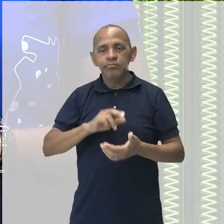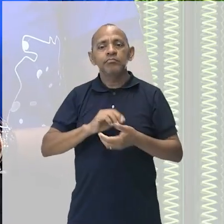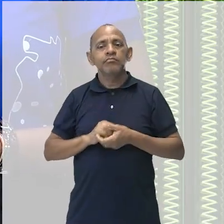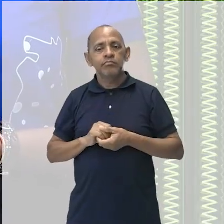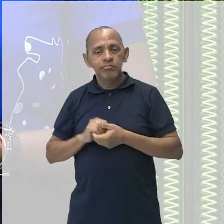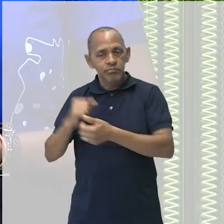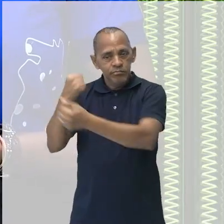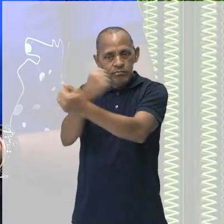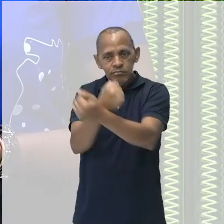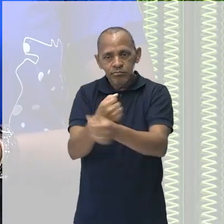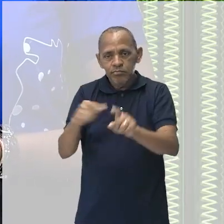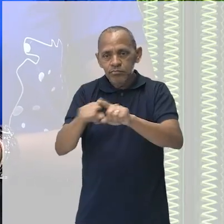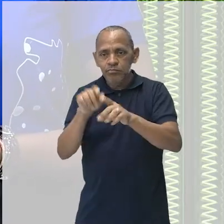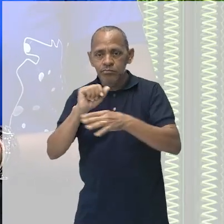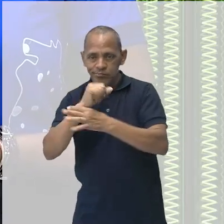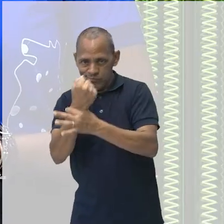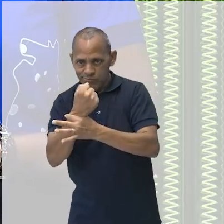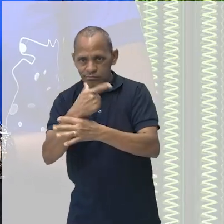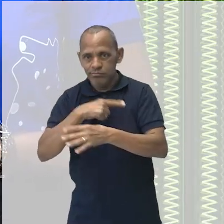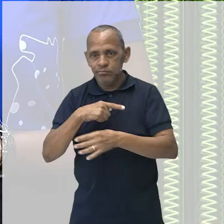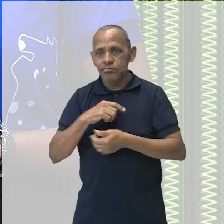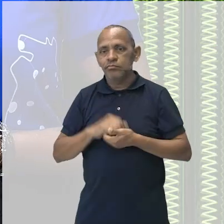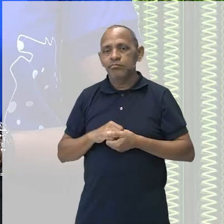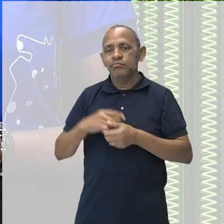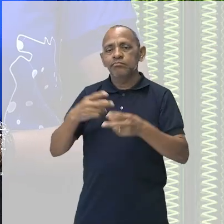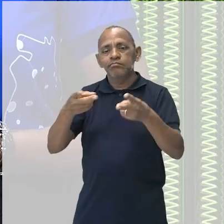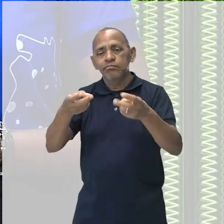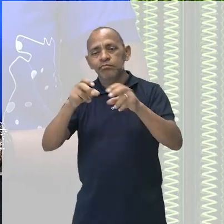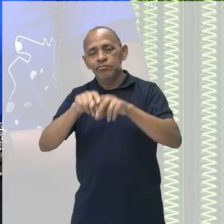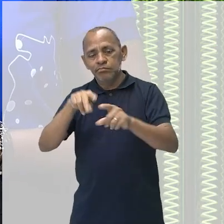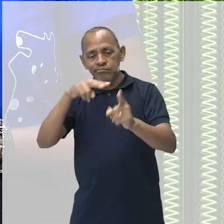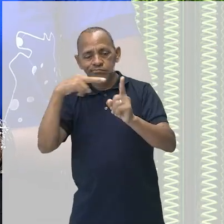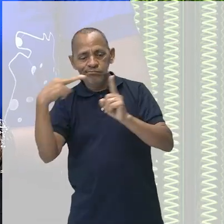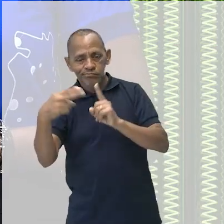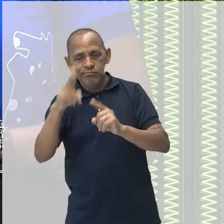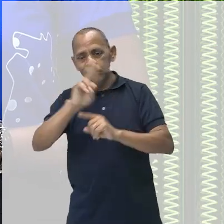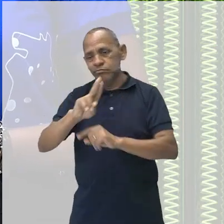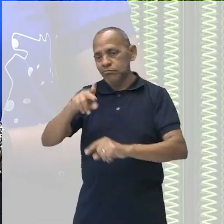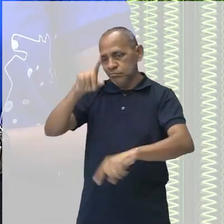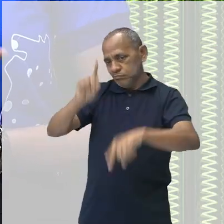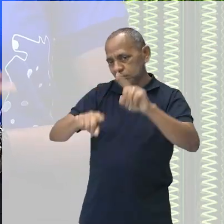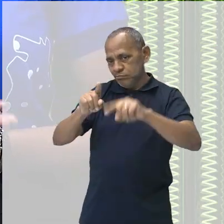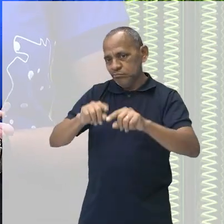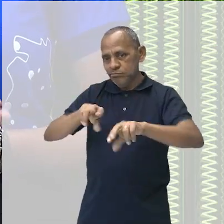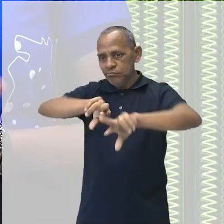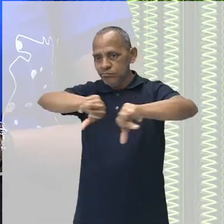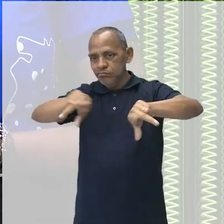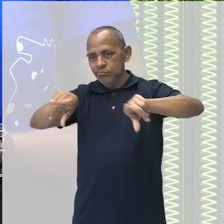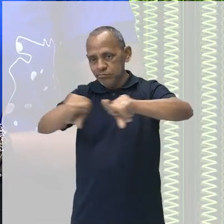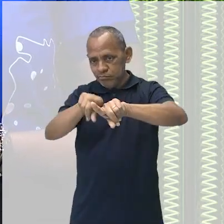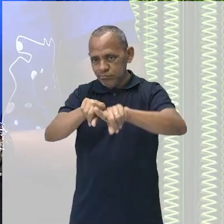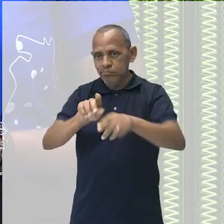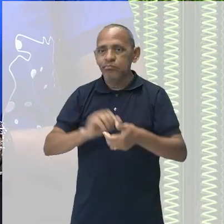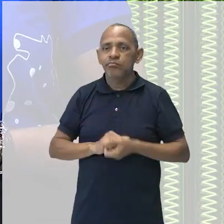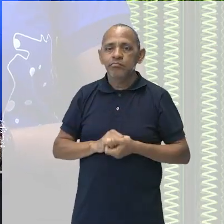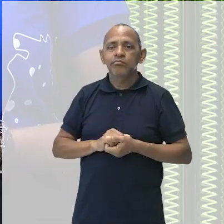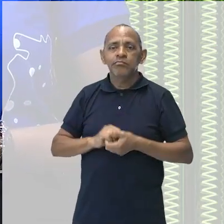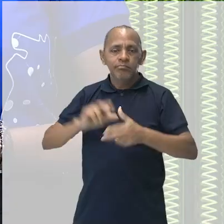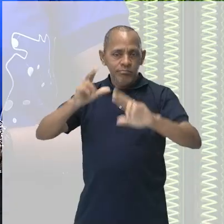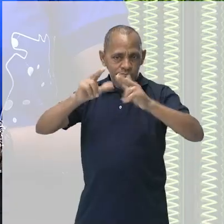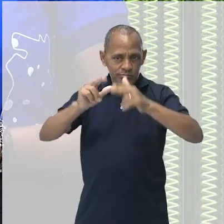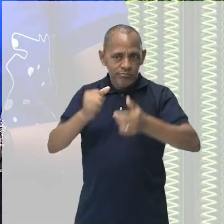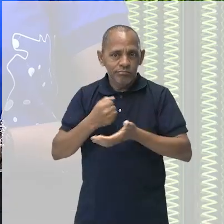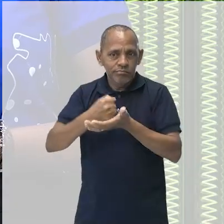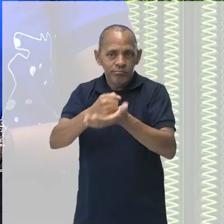quando se tem em vista que provocam a redução do uso de recursos e a reciclagem, que ajuda a aliviar a pressão sobre